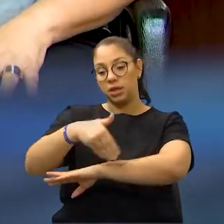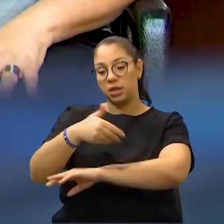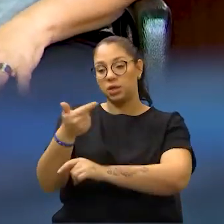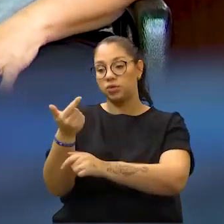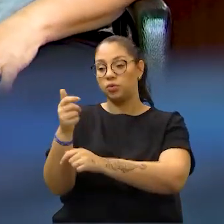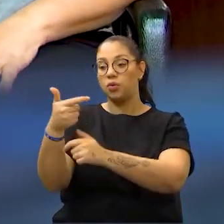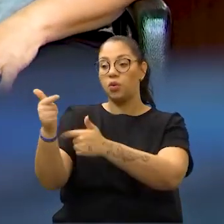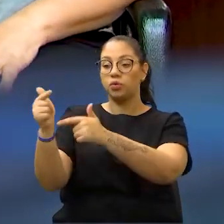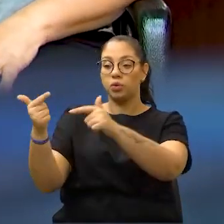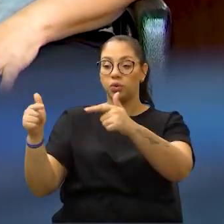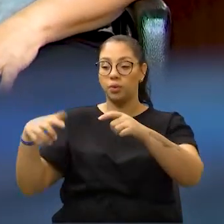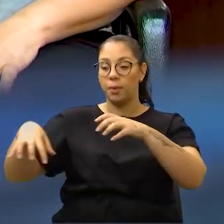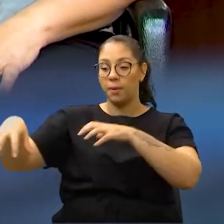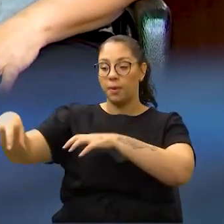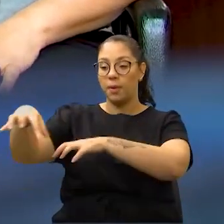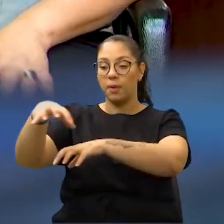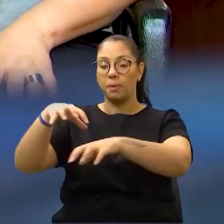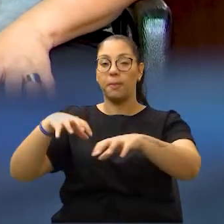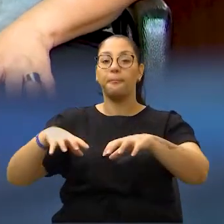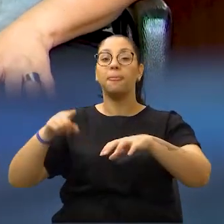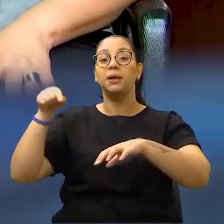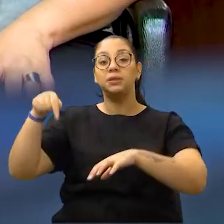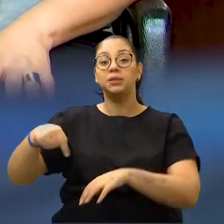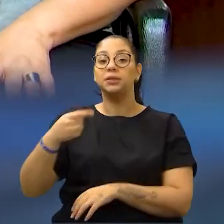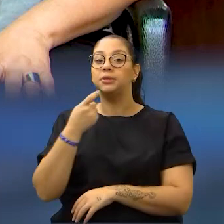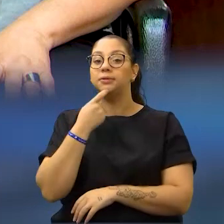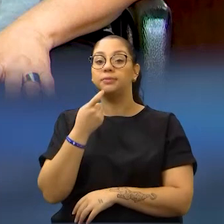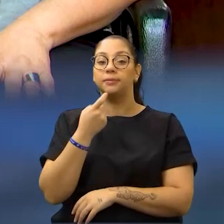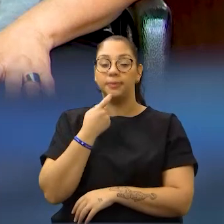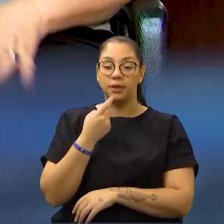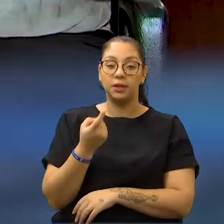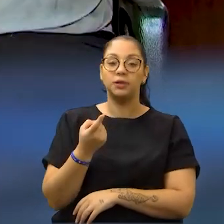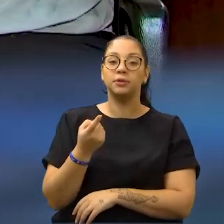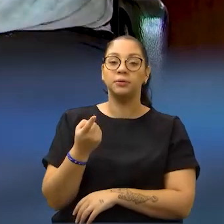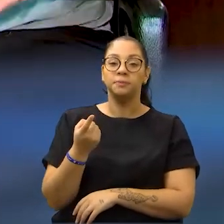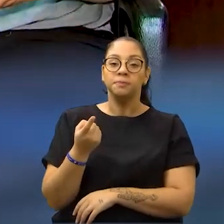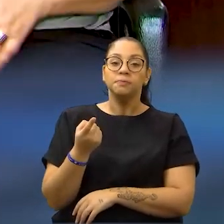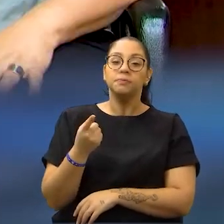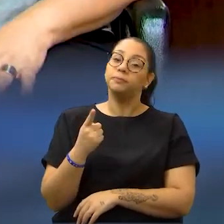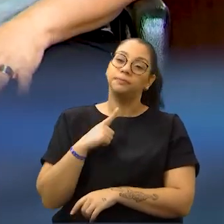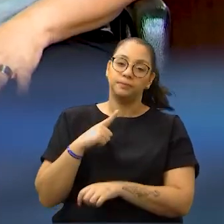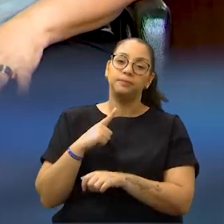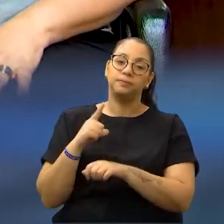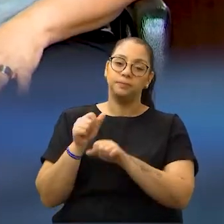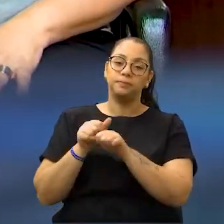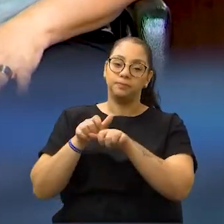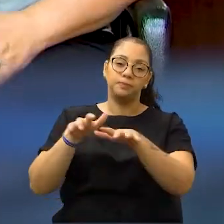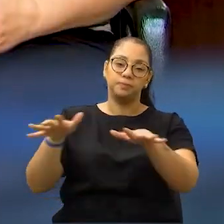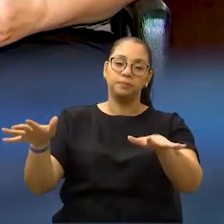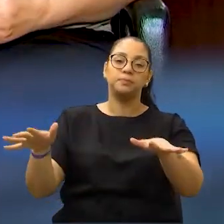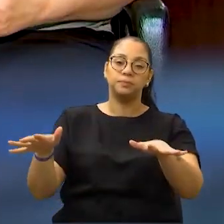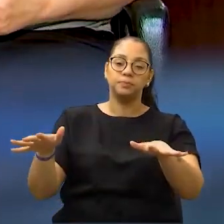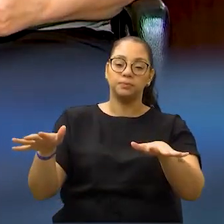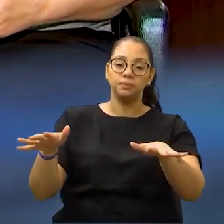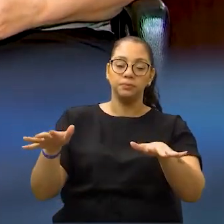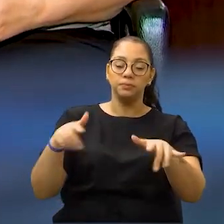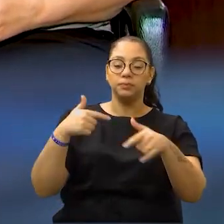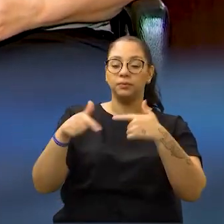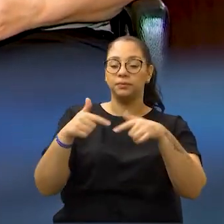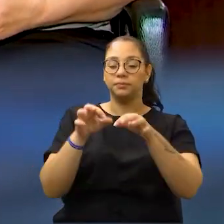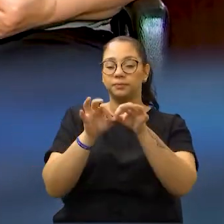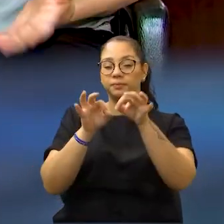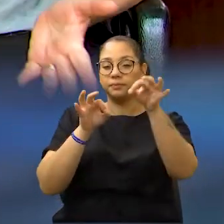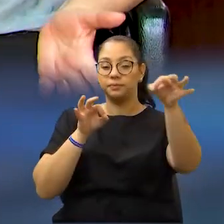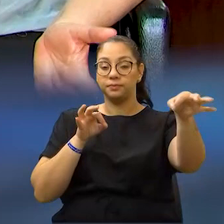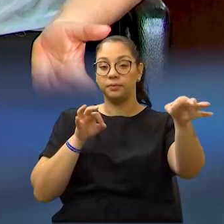né? Mas é só aqui, só na cidade de Campinas. Porém, está espalhada, né? O trabalho mais